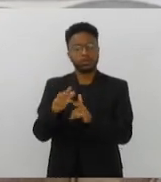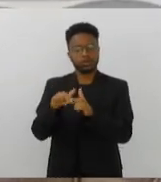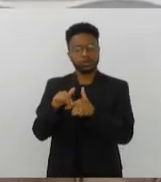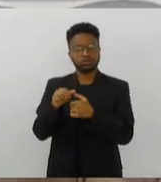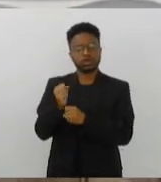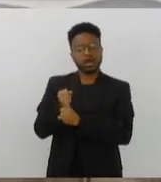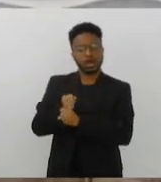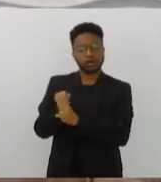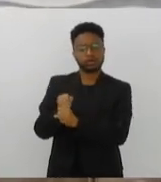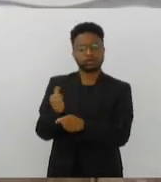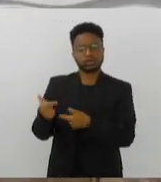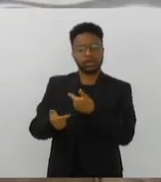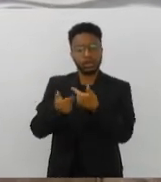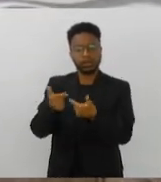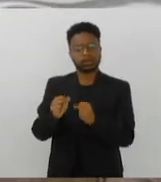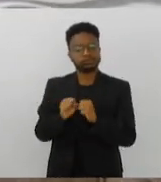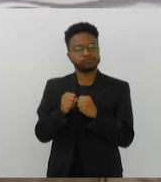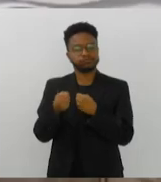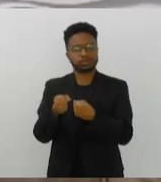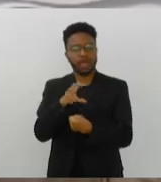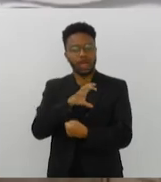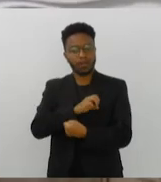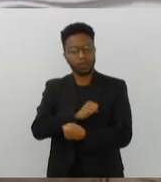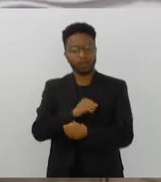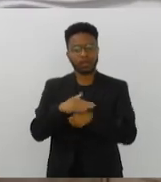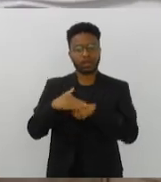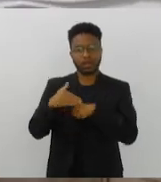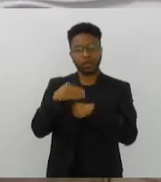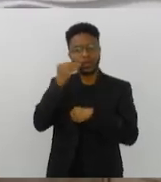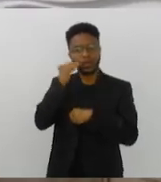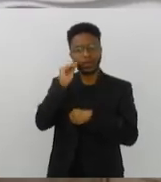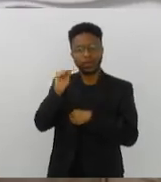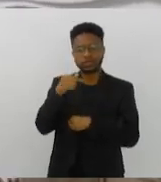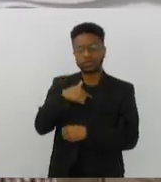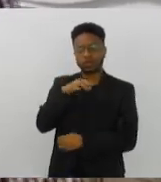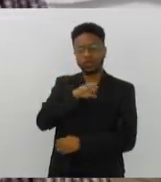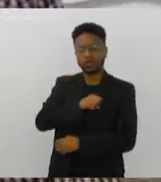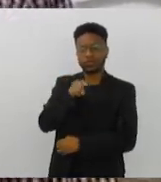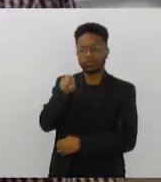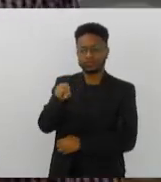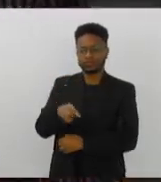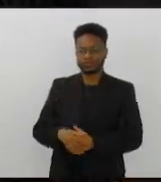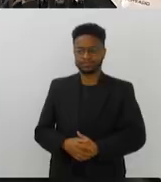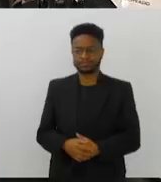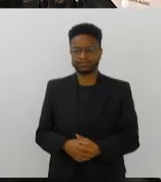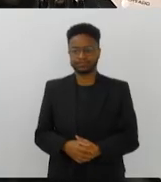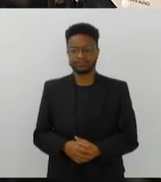que você faz com tanto amor e carinho. Um beijo para você, eu te amo.